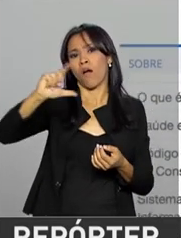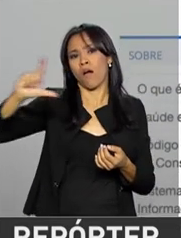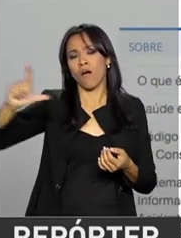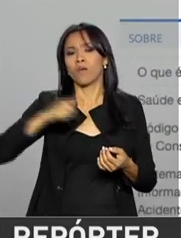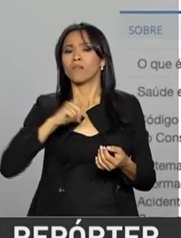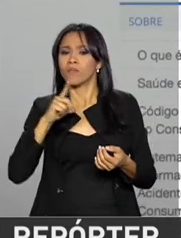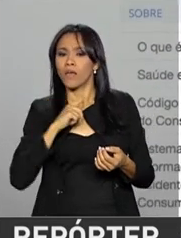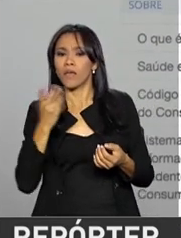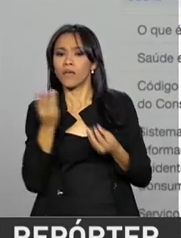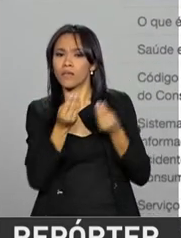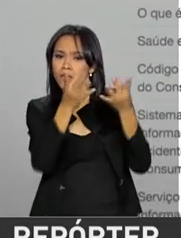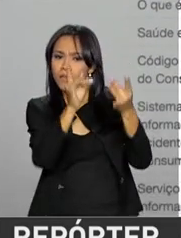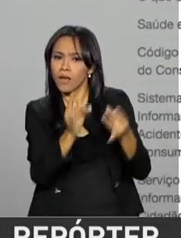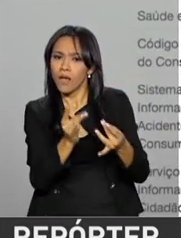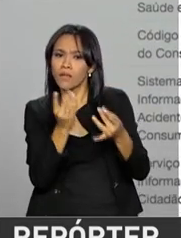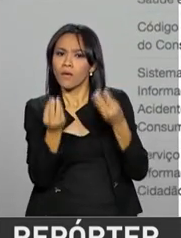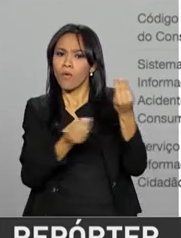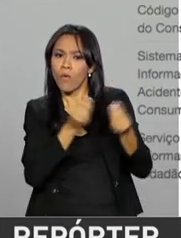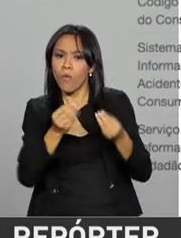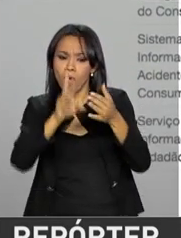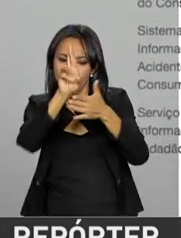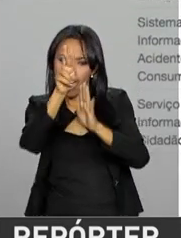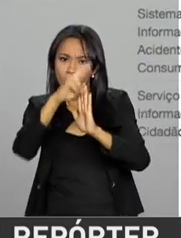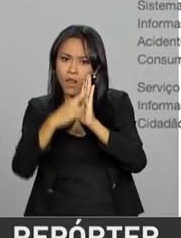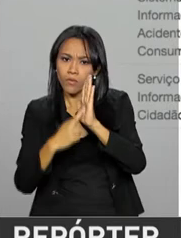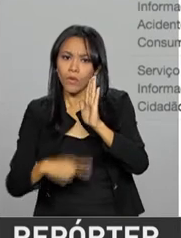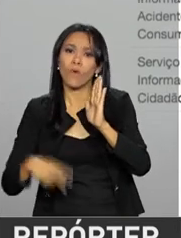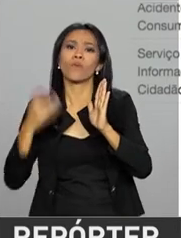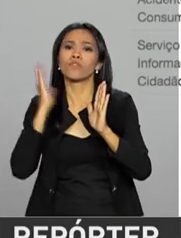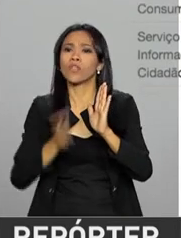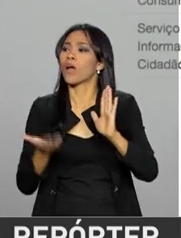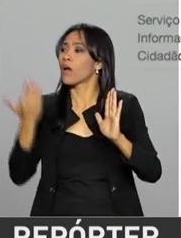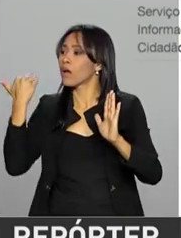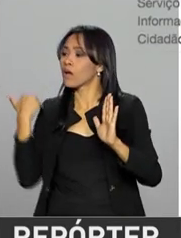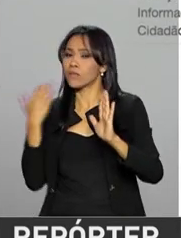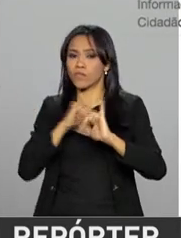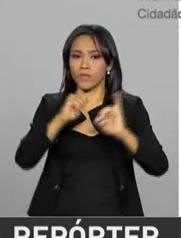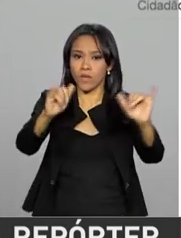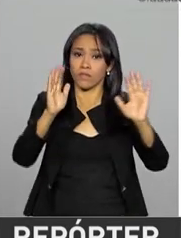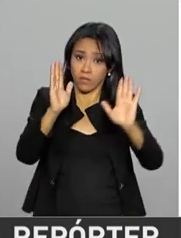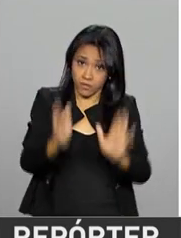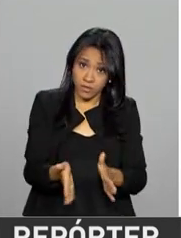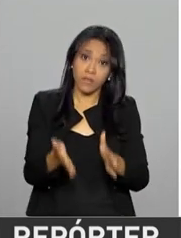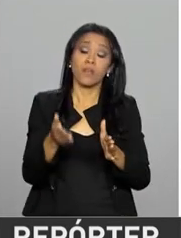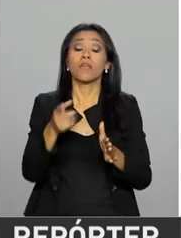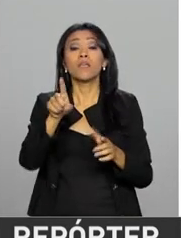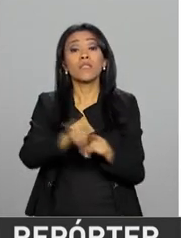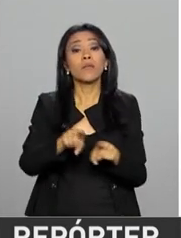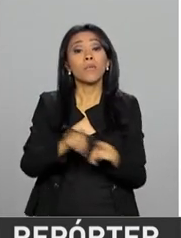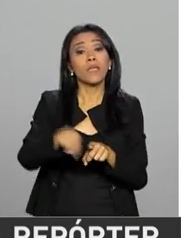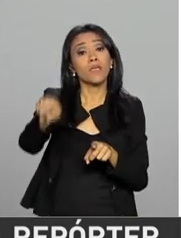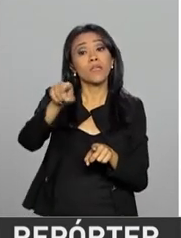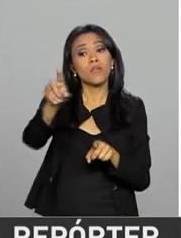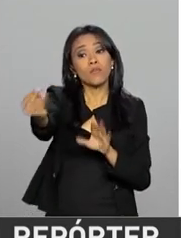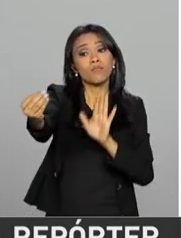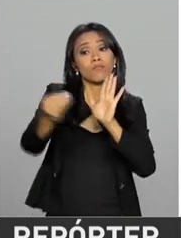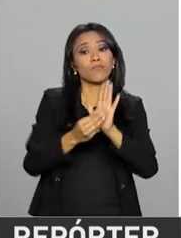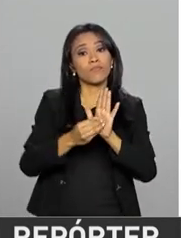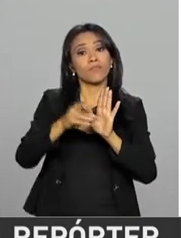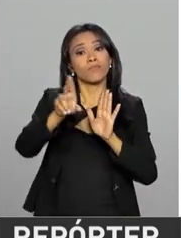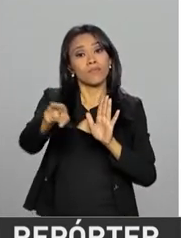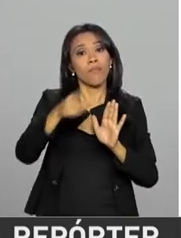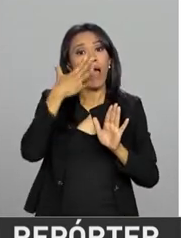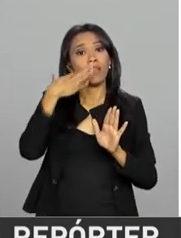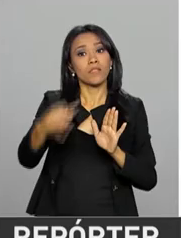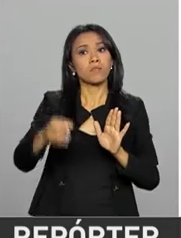detalhada geração de relatórios das campanhas já feitas e opção para que o consumidor se cadastrar para receber